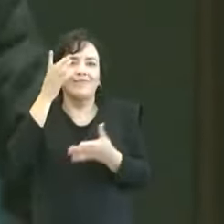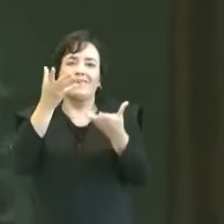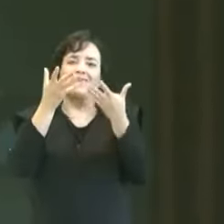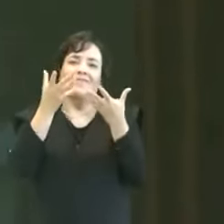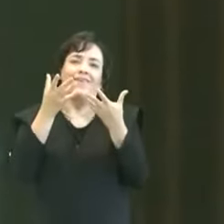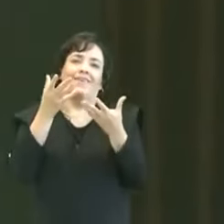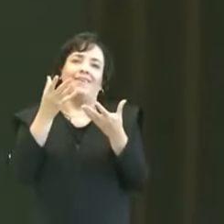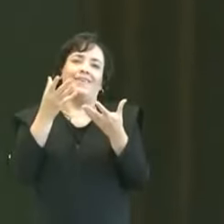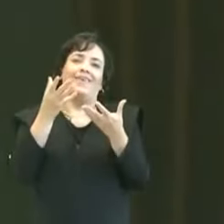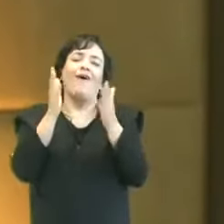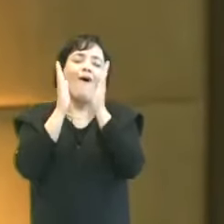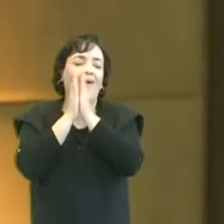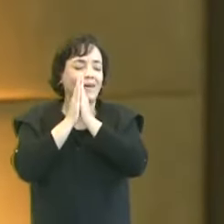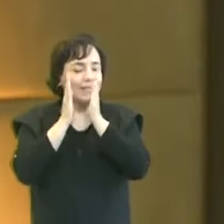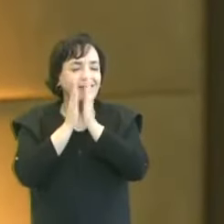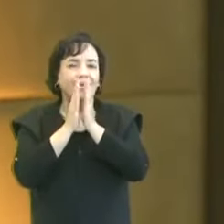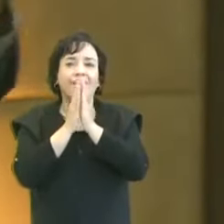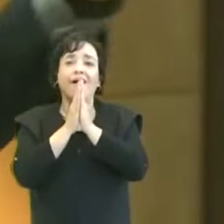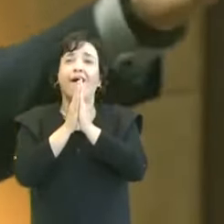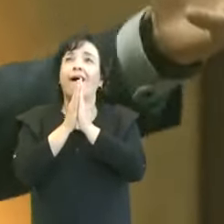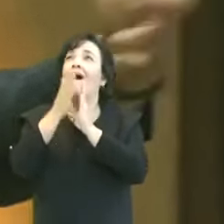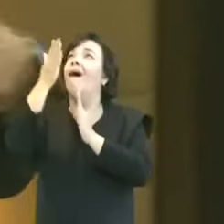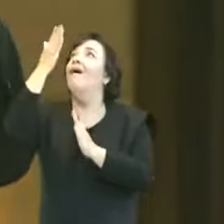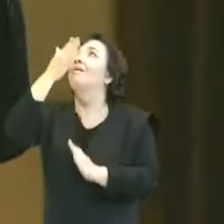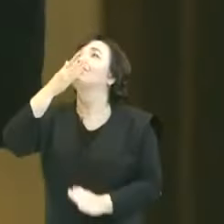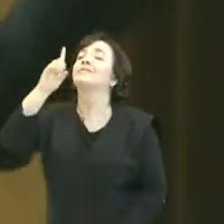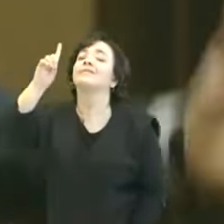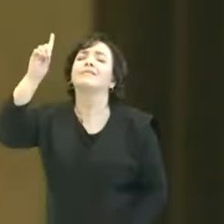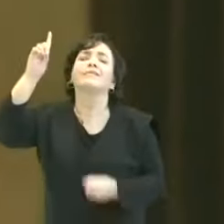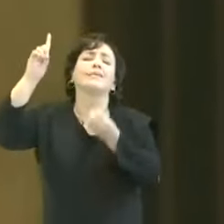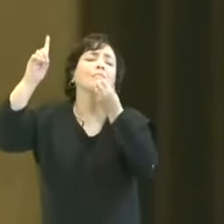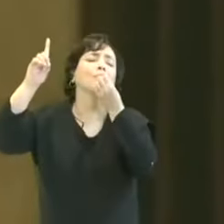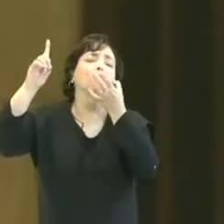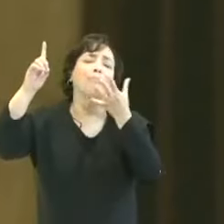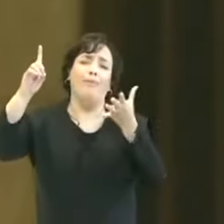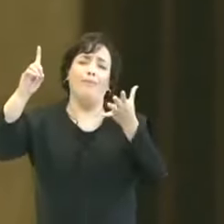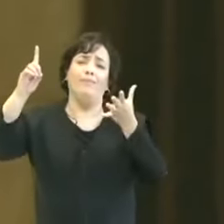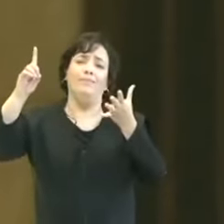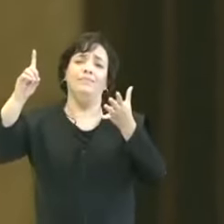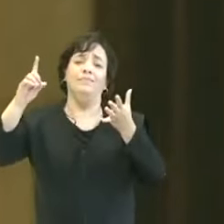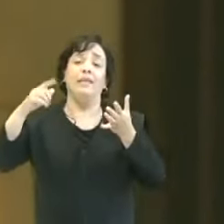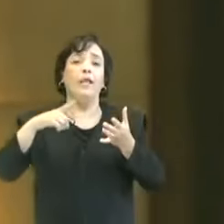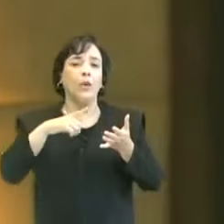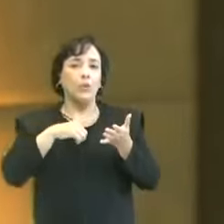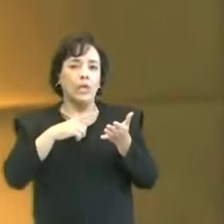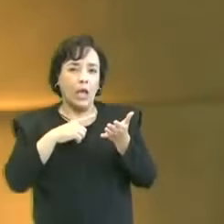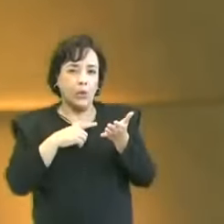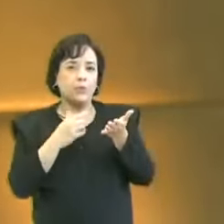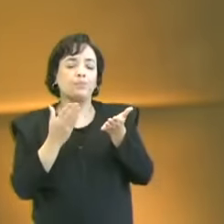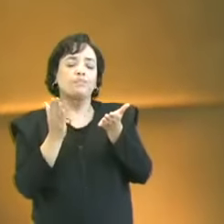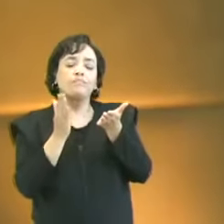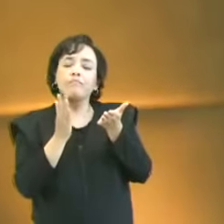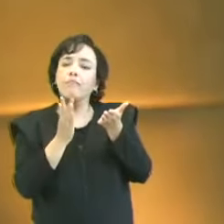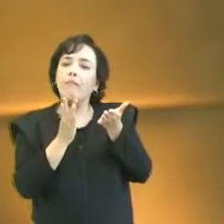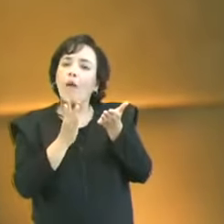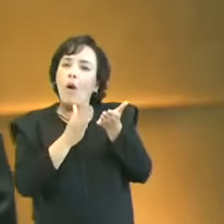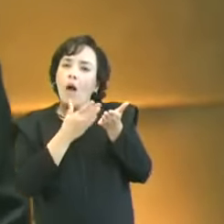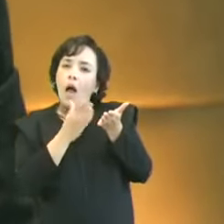boa. Os meus cadernos de oração contam histórias. Eu não quero